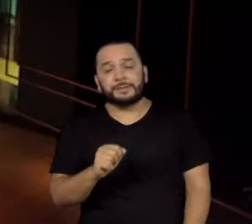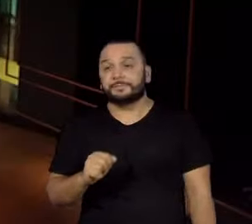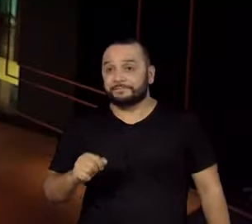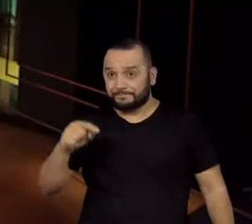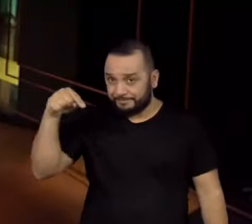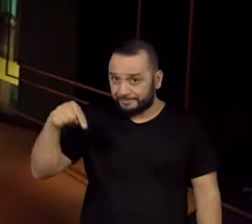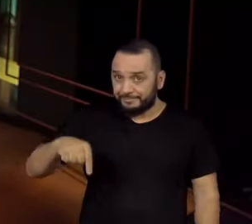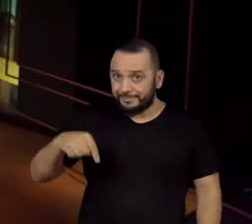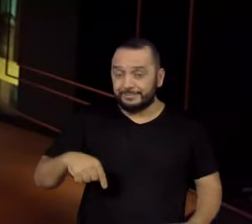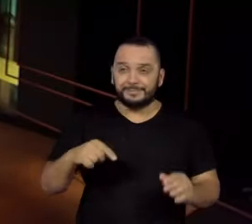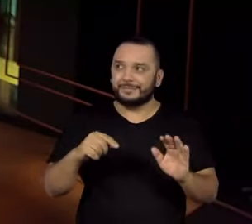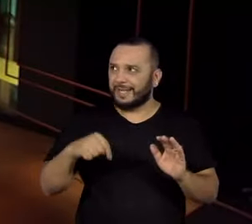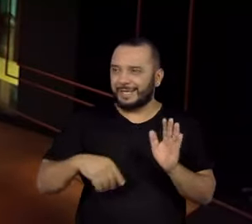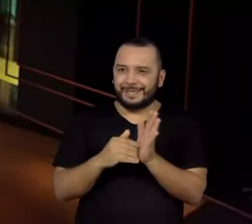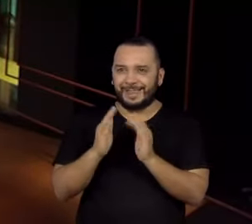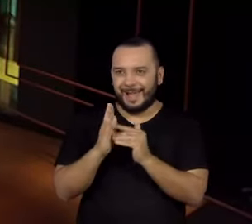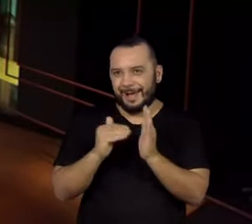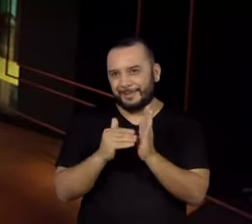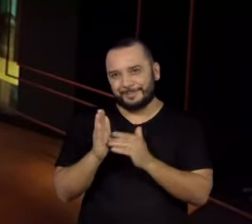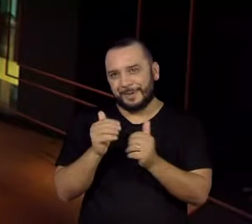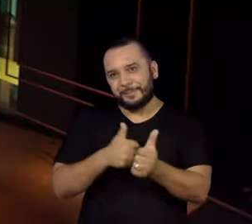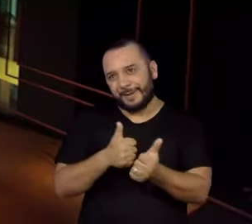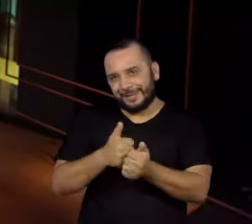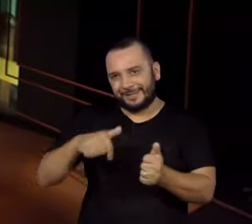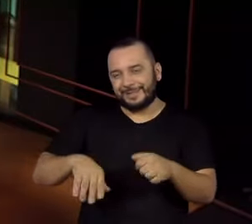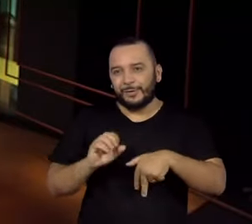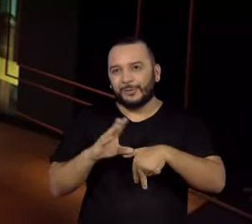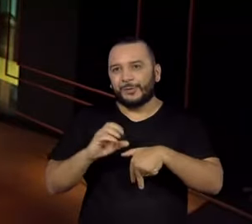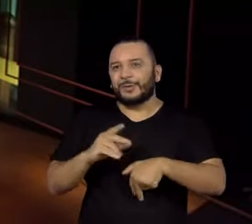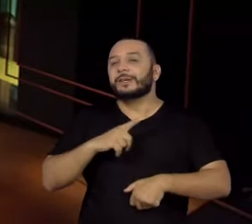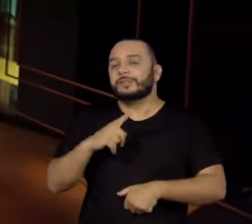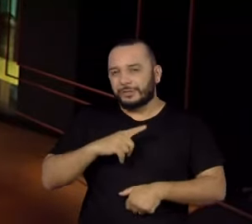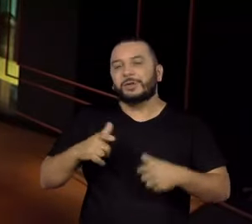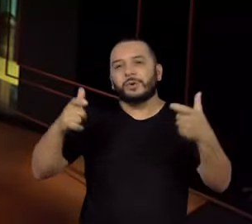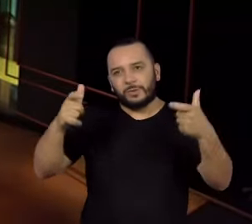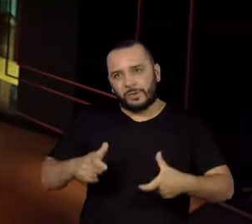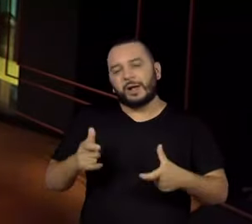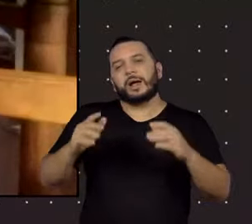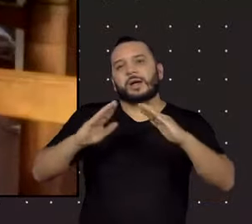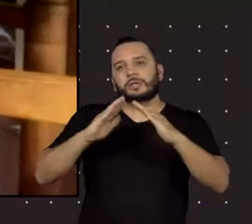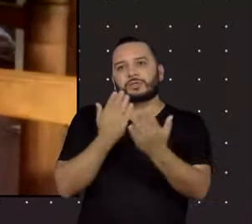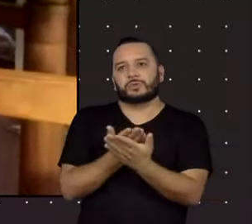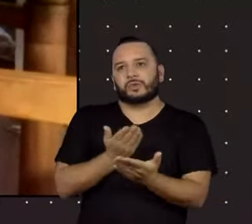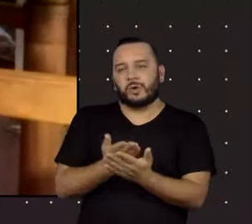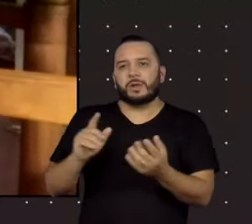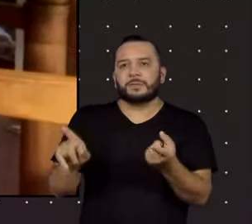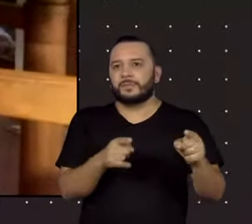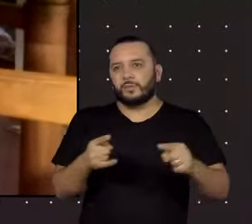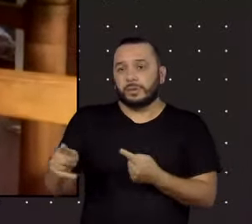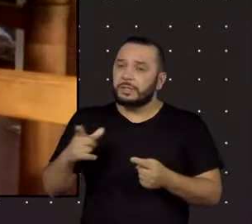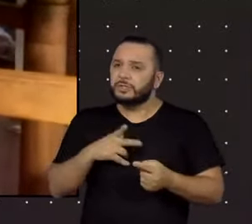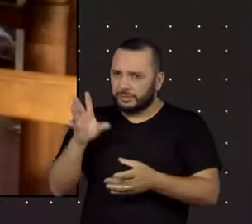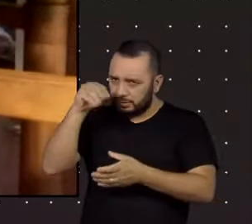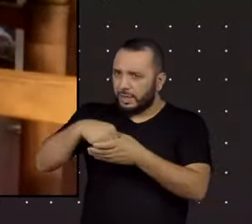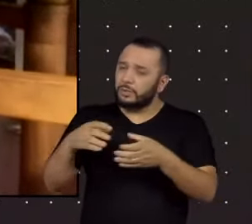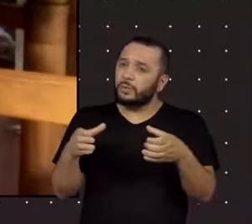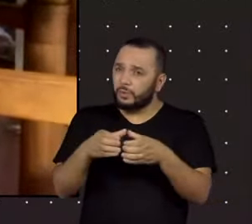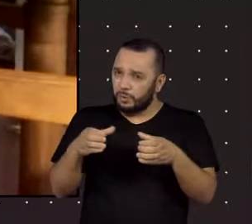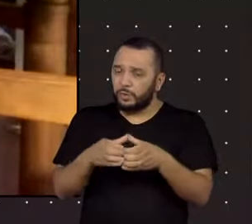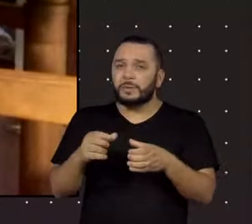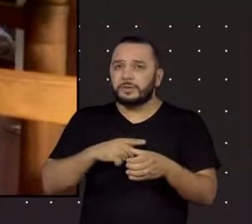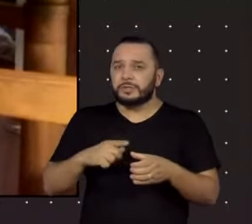na Lapa, aqui onde é próximo da Cultura, existia um conservatório, né? E nesse conservatório tinha uma pequena orquestra dirigida